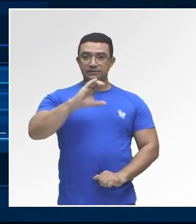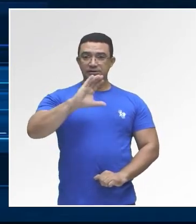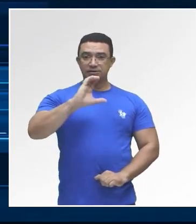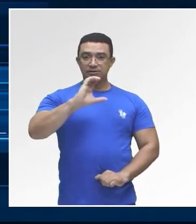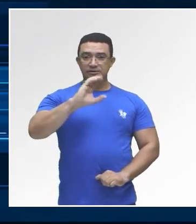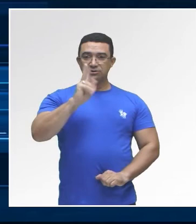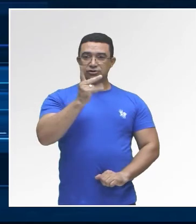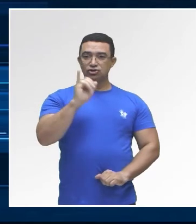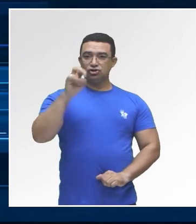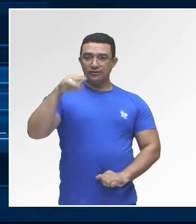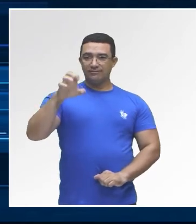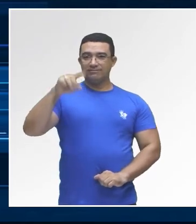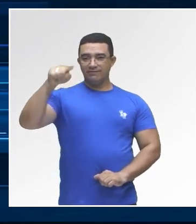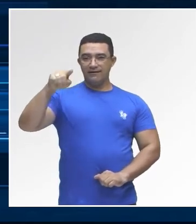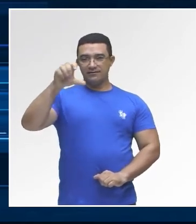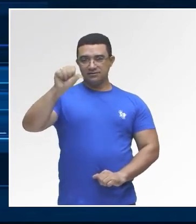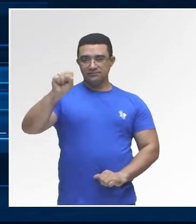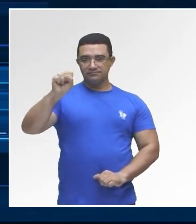Chinese.